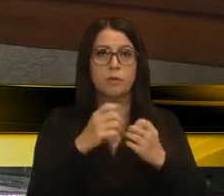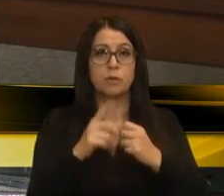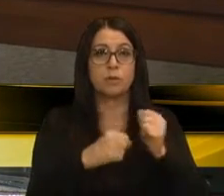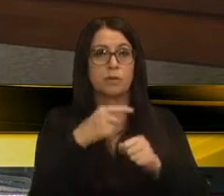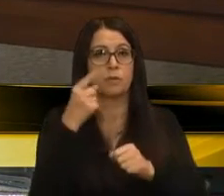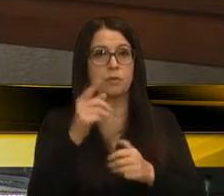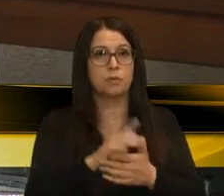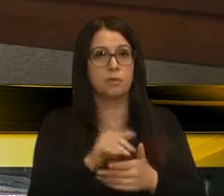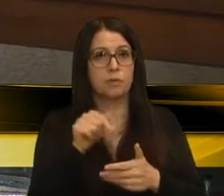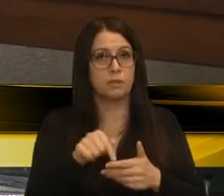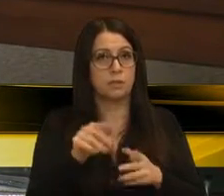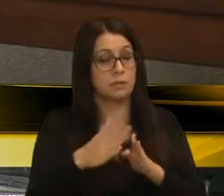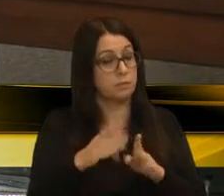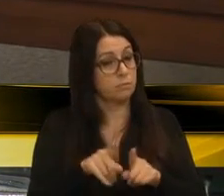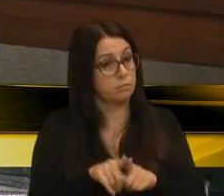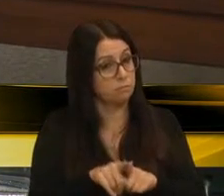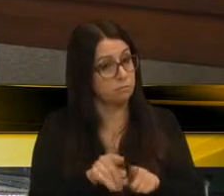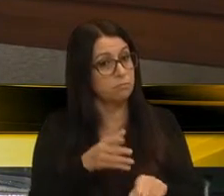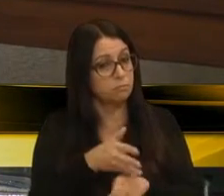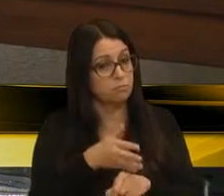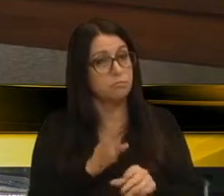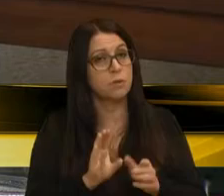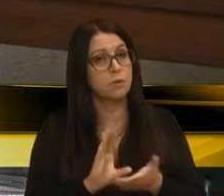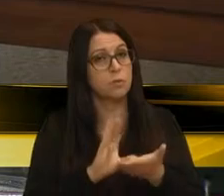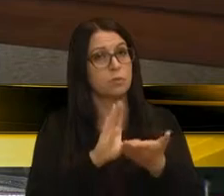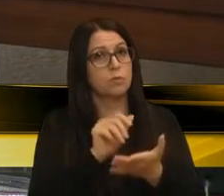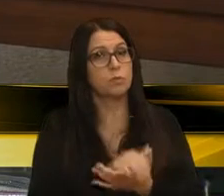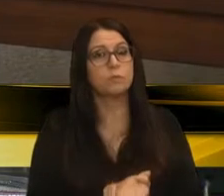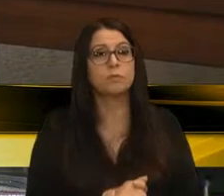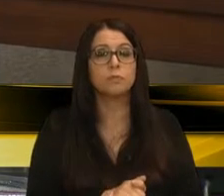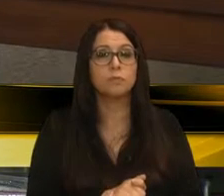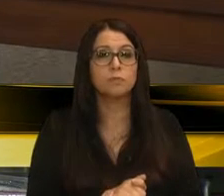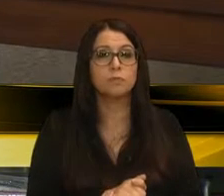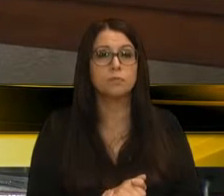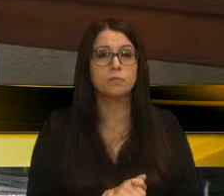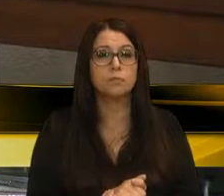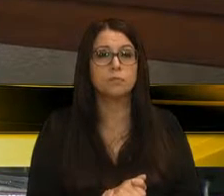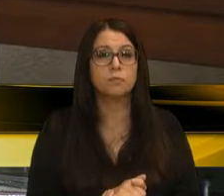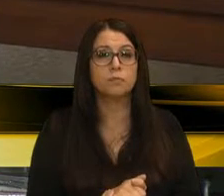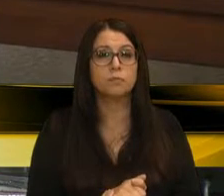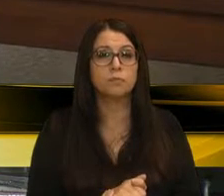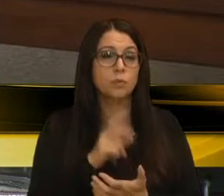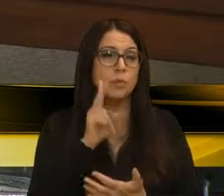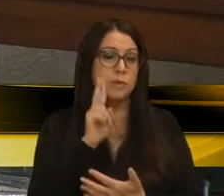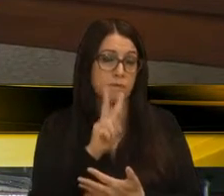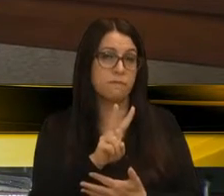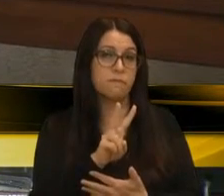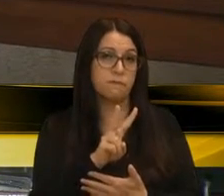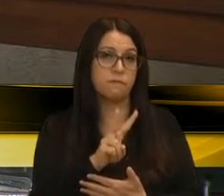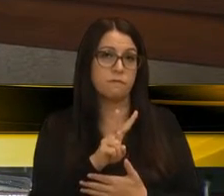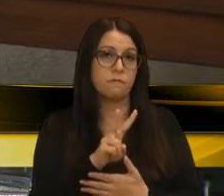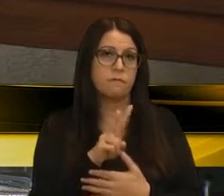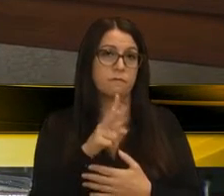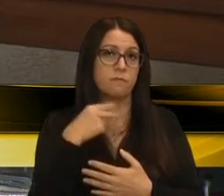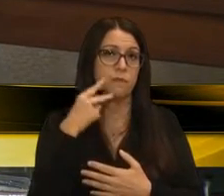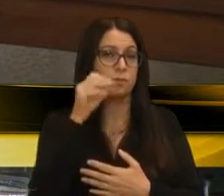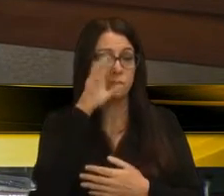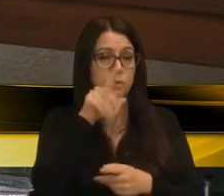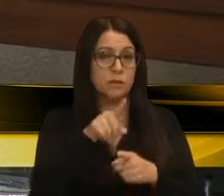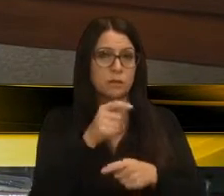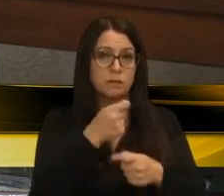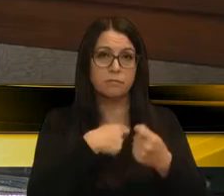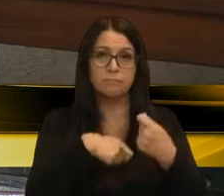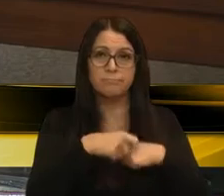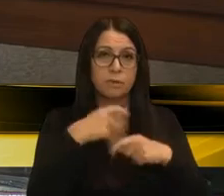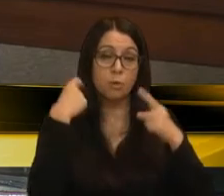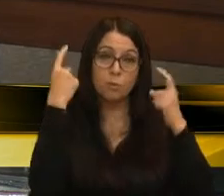vem. Inclusive esta casa, né? Faz parte do conselho. Exatamente. Mas o que o vereador Fius é que essa administração